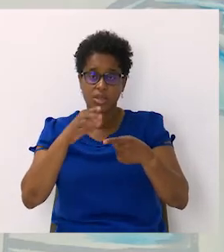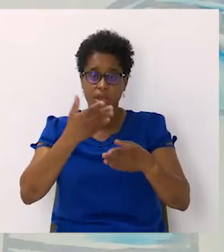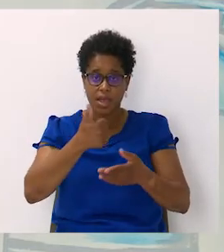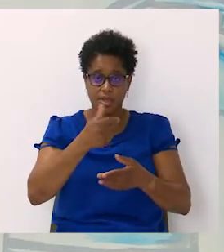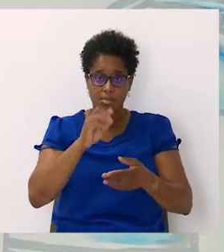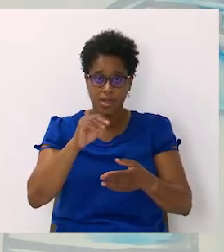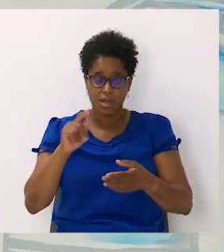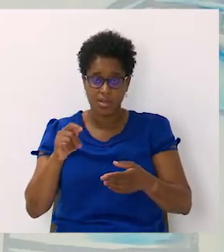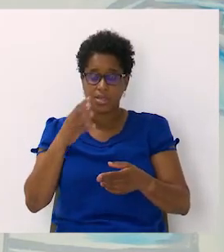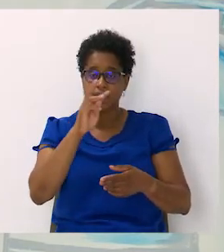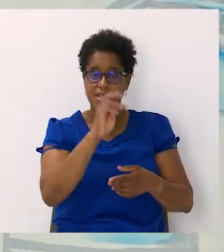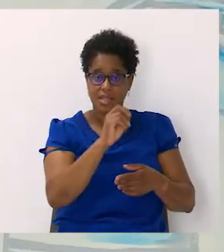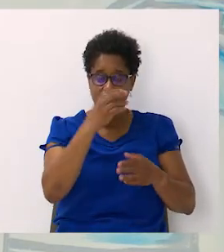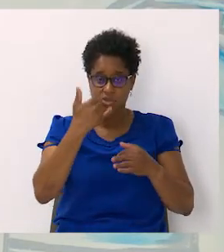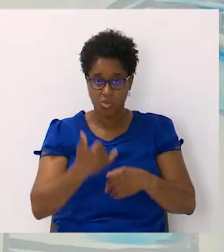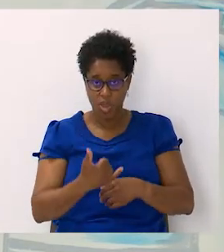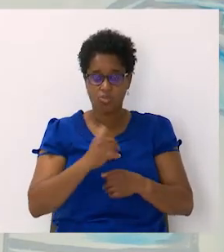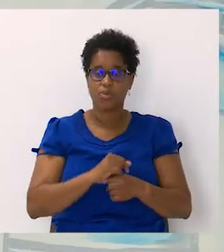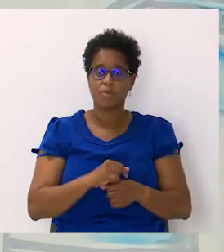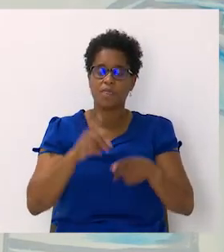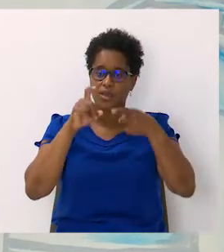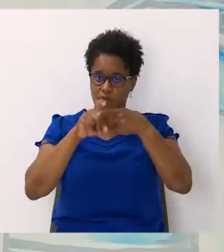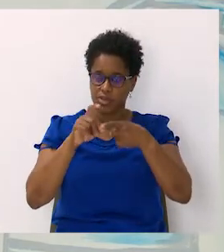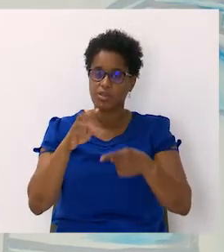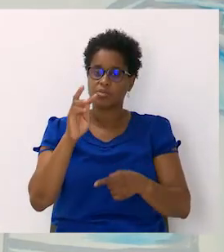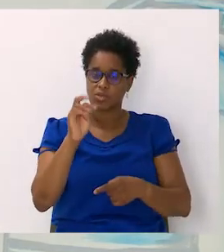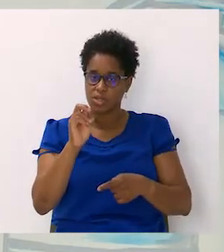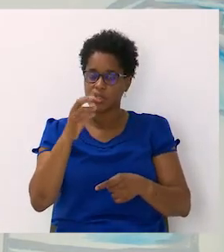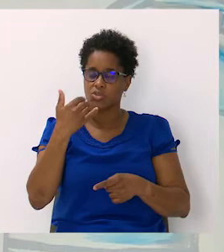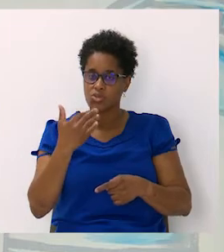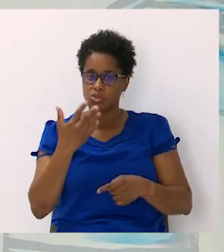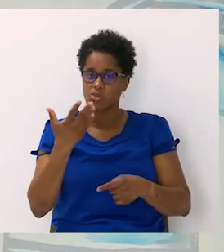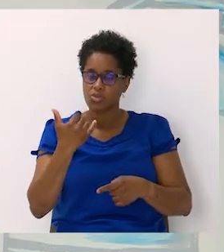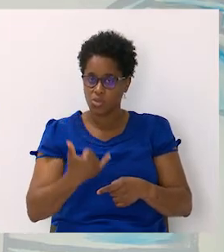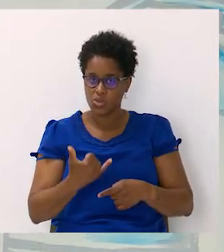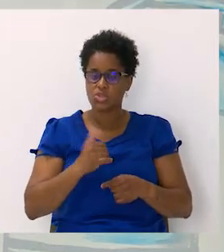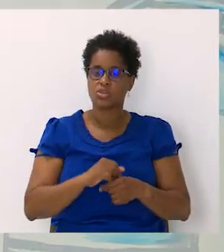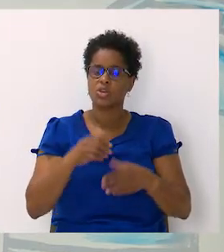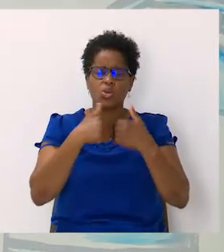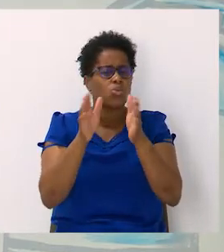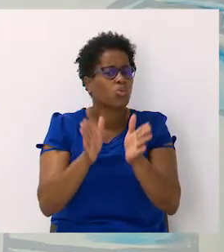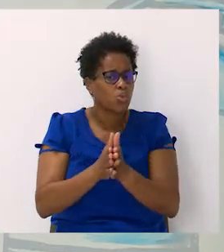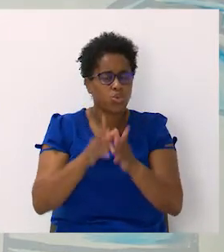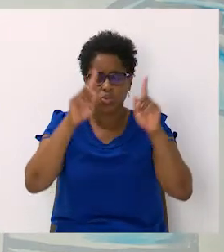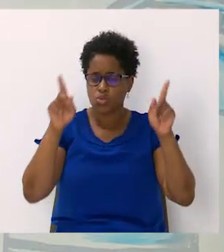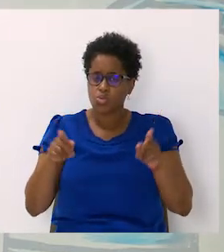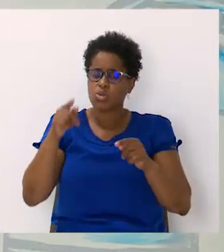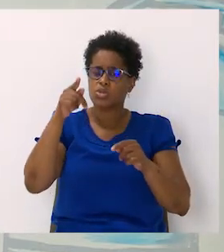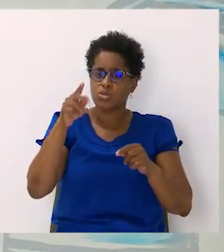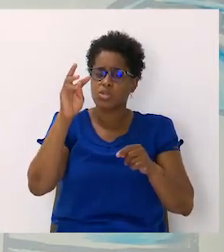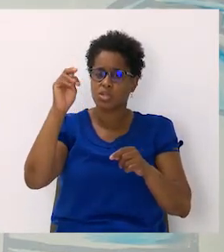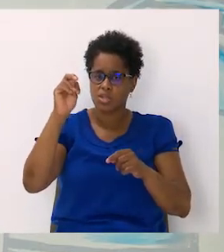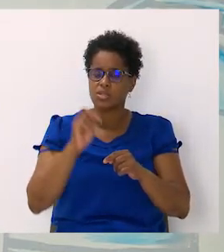as bases. 3 sobre 4 a dividir por 3 sobre 2. Tudo de